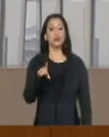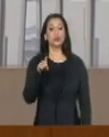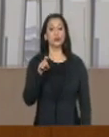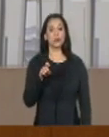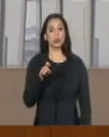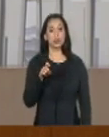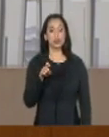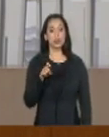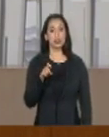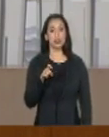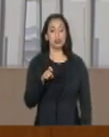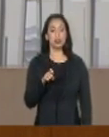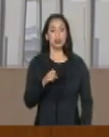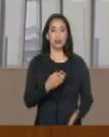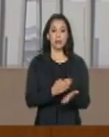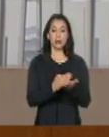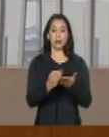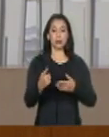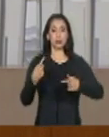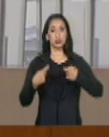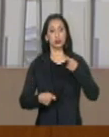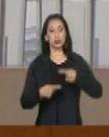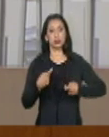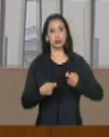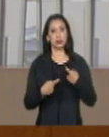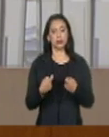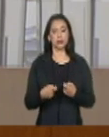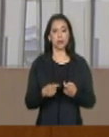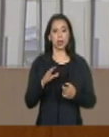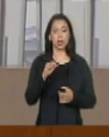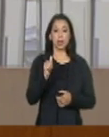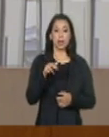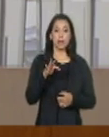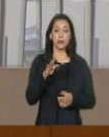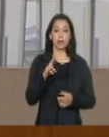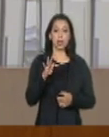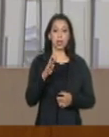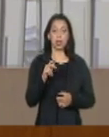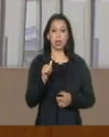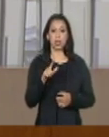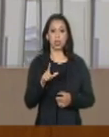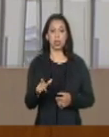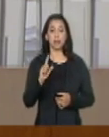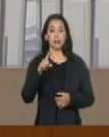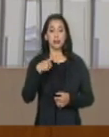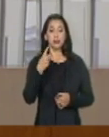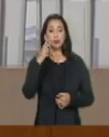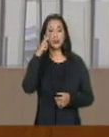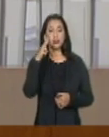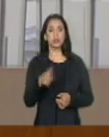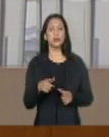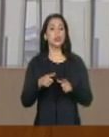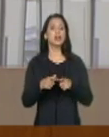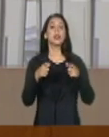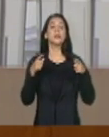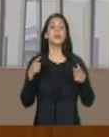Inicialmente se discutiu cautelar e depois definitivamente o mérito. O que a maioria